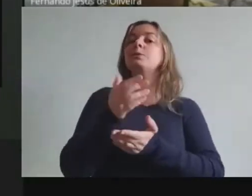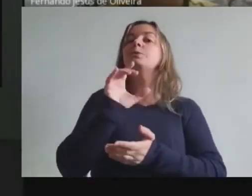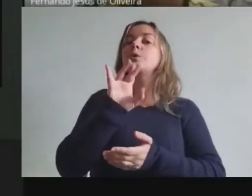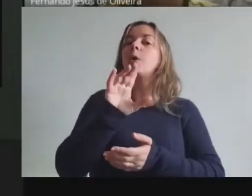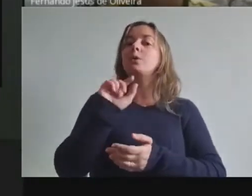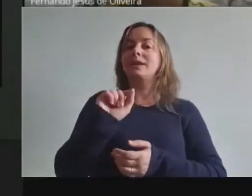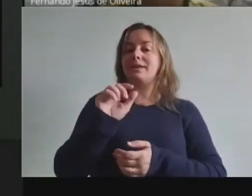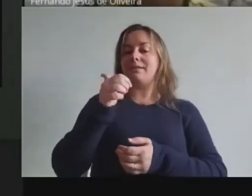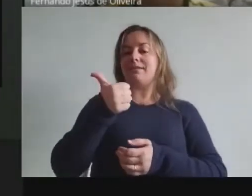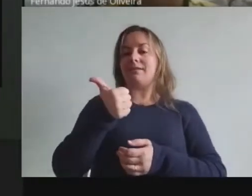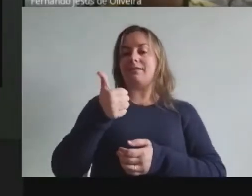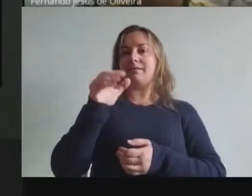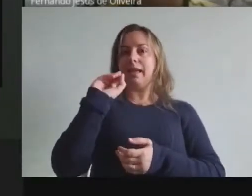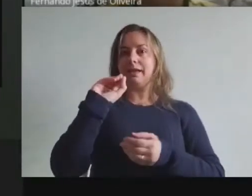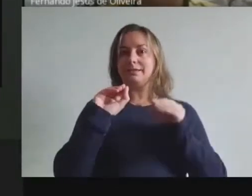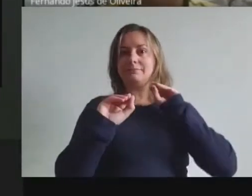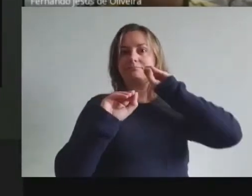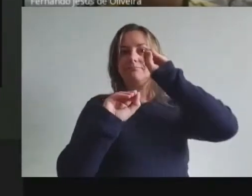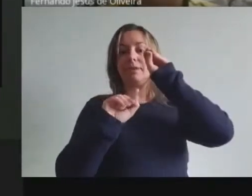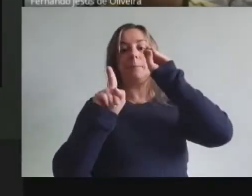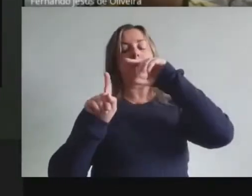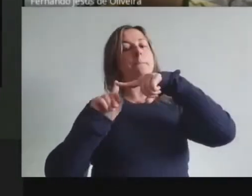positivas, né?